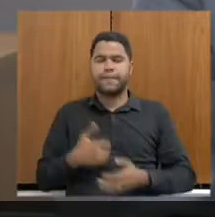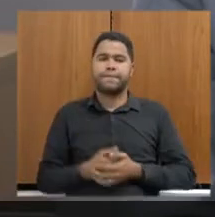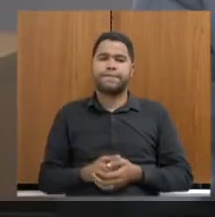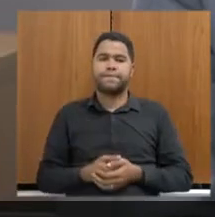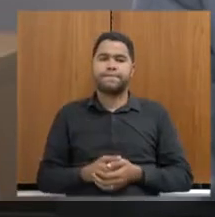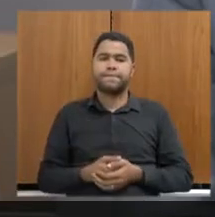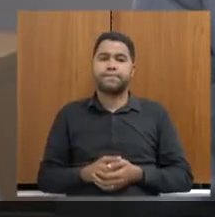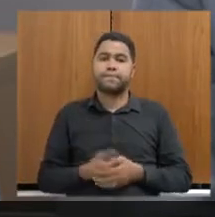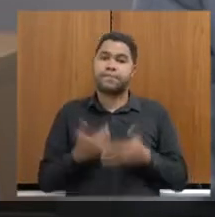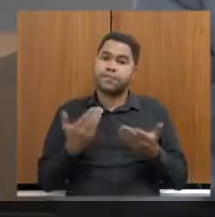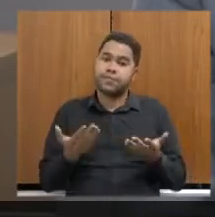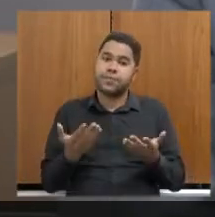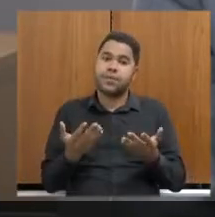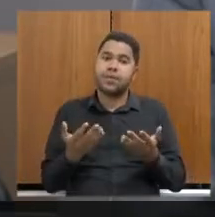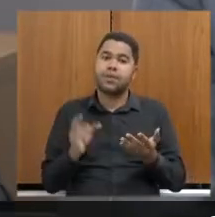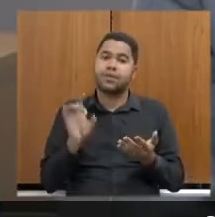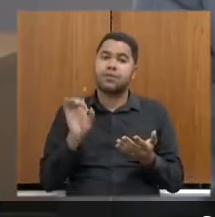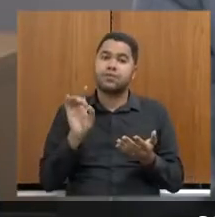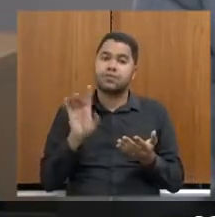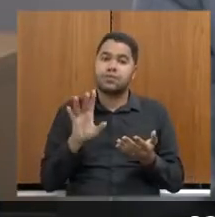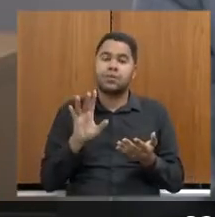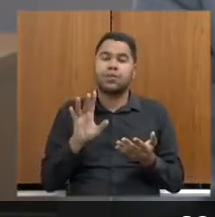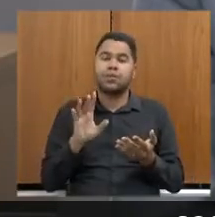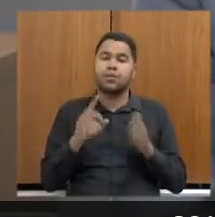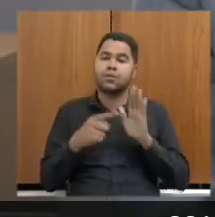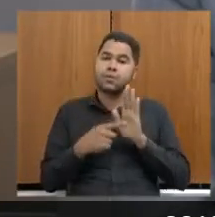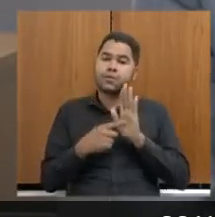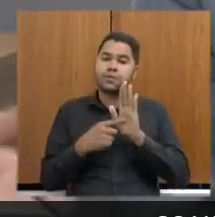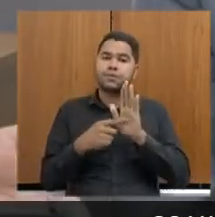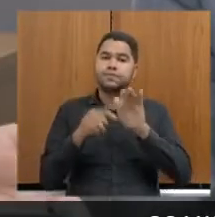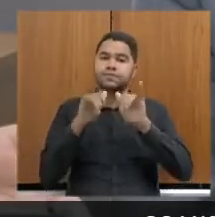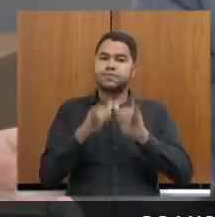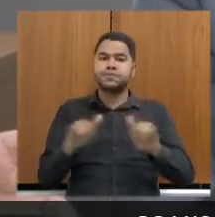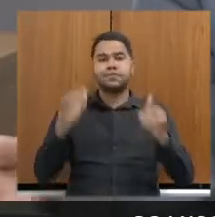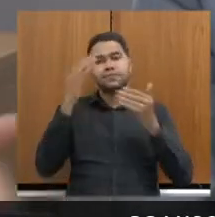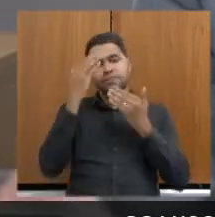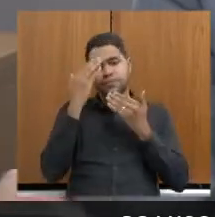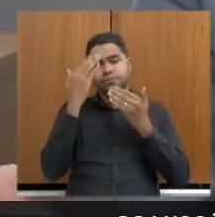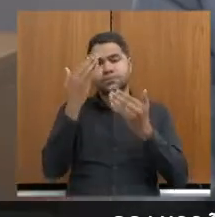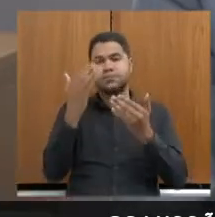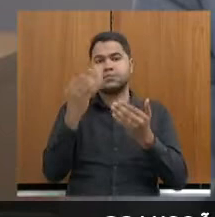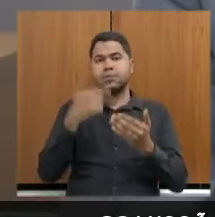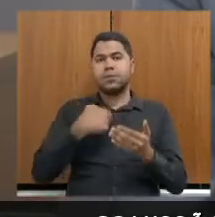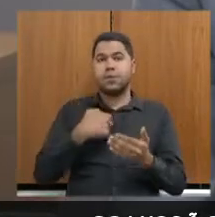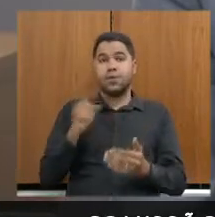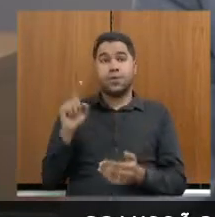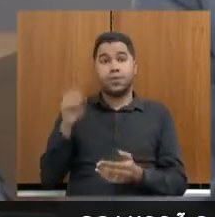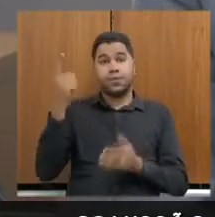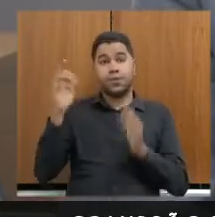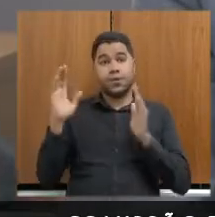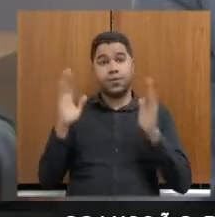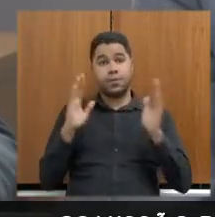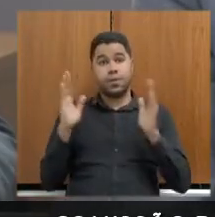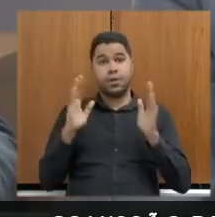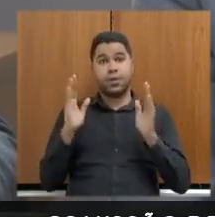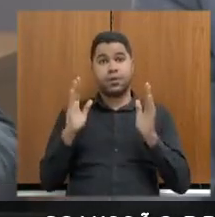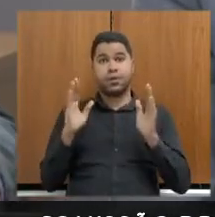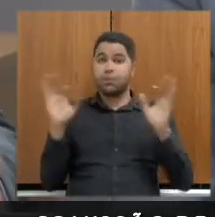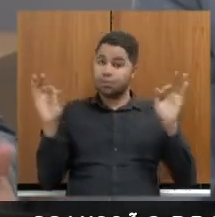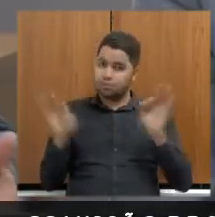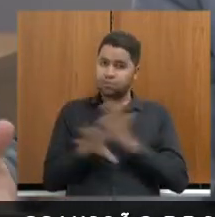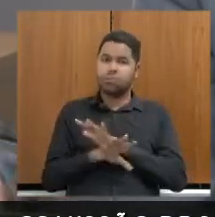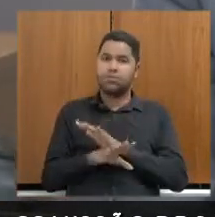gestão então que eu quero aqui apenas limitar a dizendo da minha gratidão é eu que estou no primeiro mandato Mas se me mandato